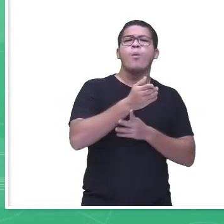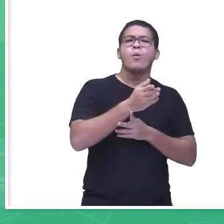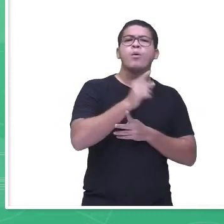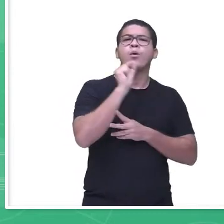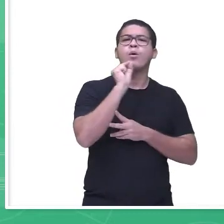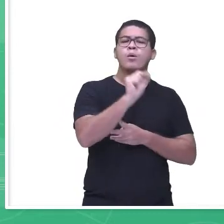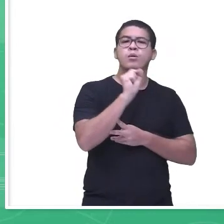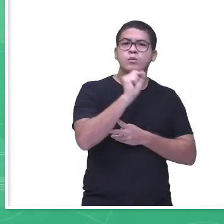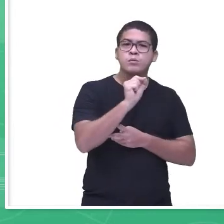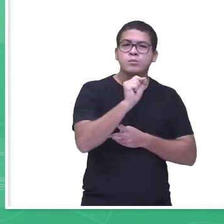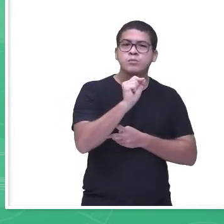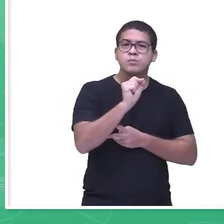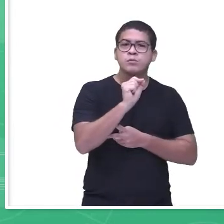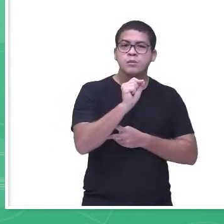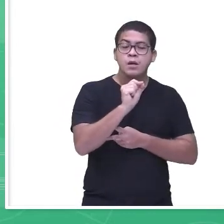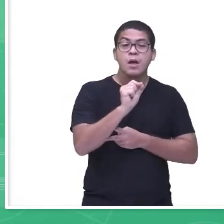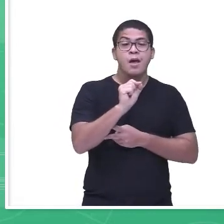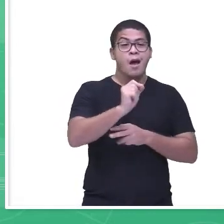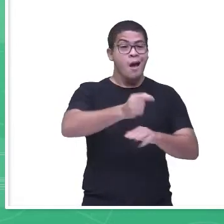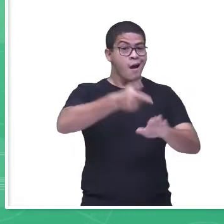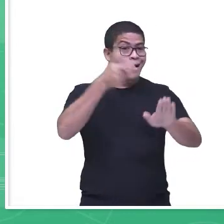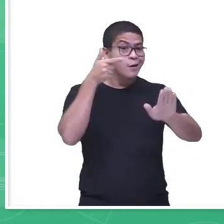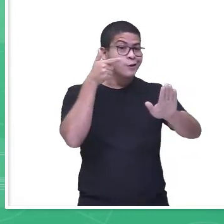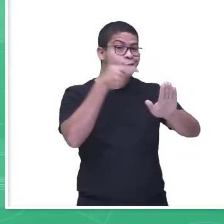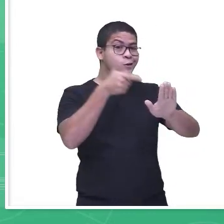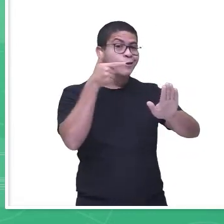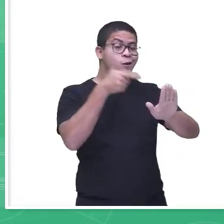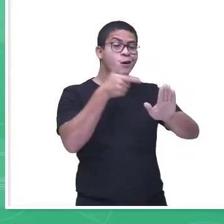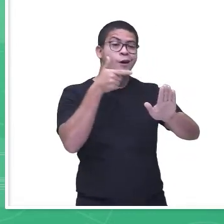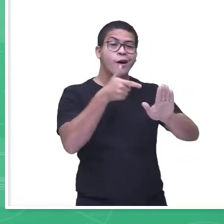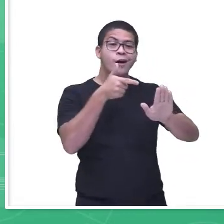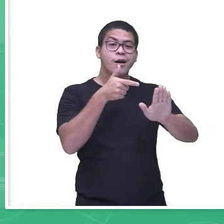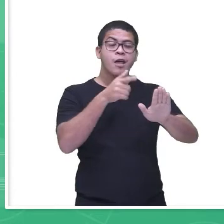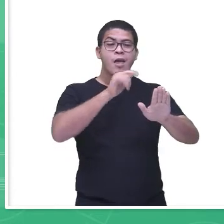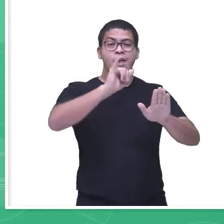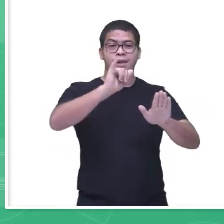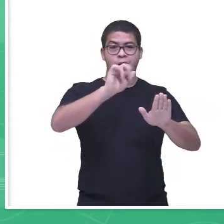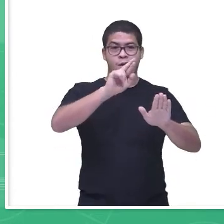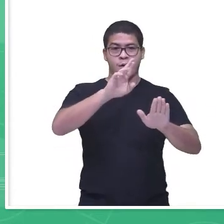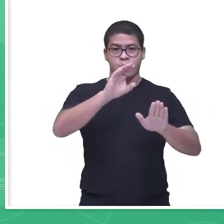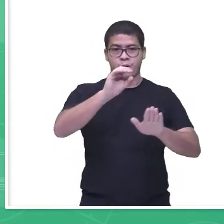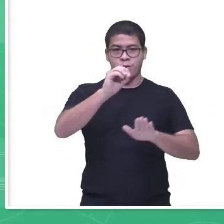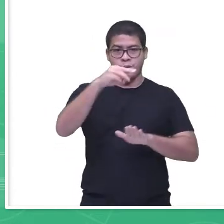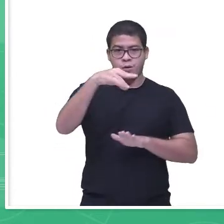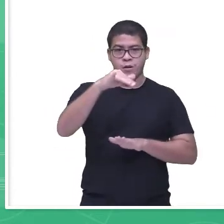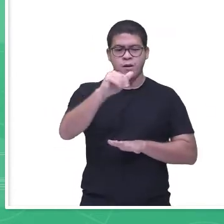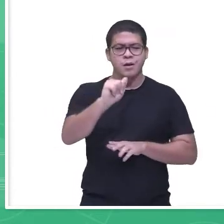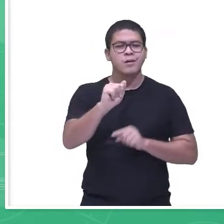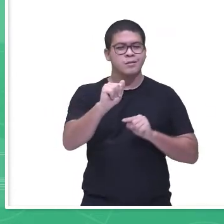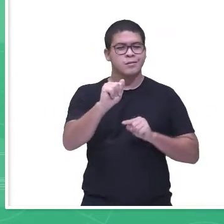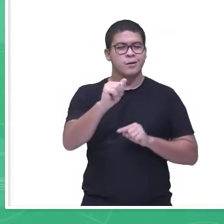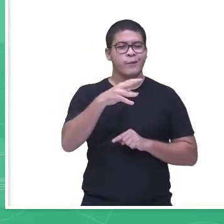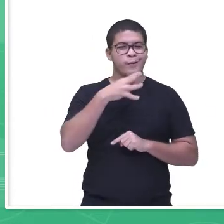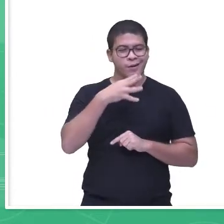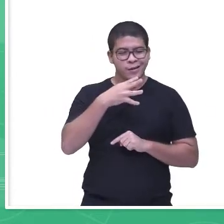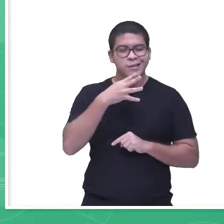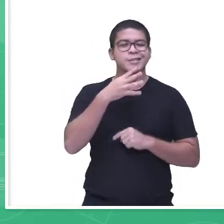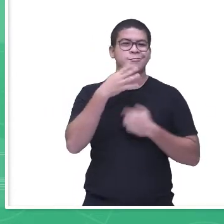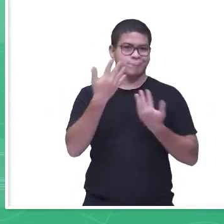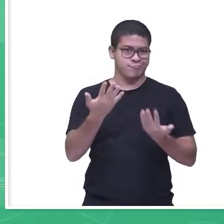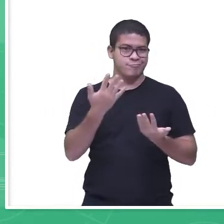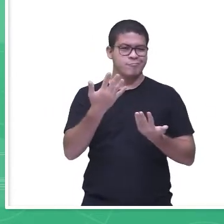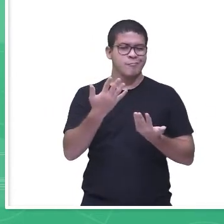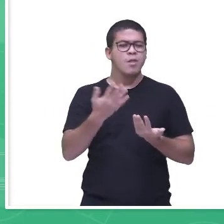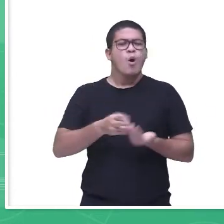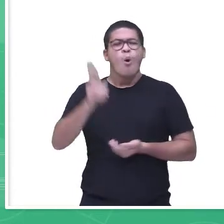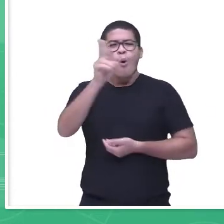chamado de ironia. Olha só, ironia. A palavra ironia hoje, ela é muito usada, né?